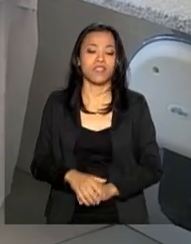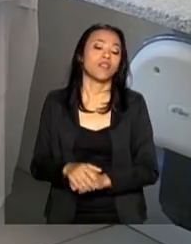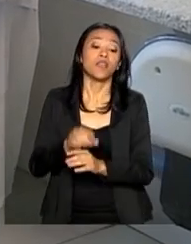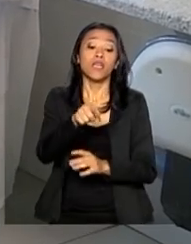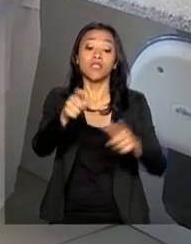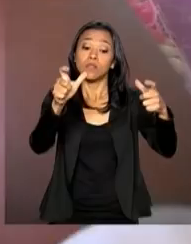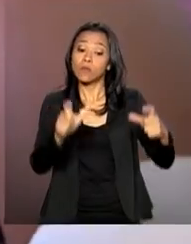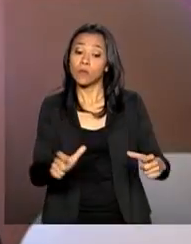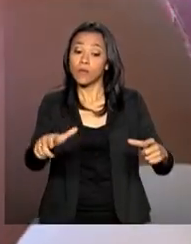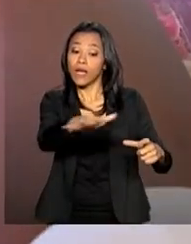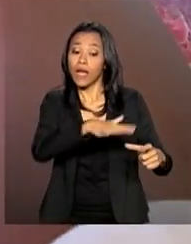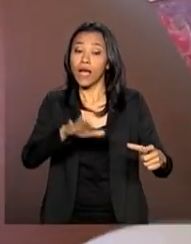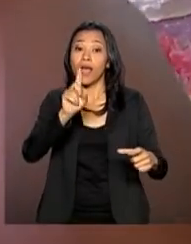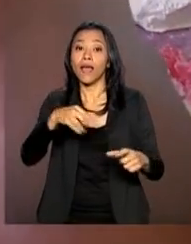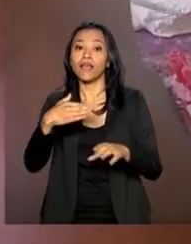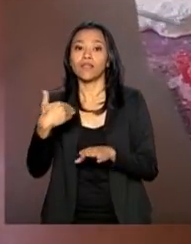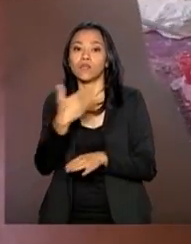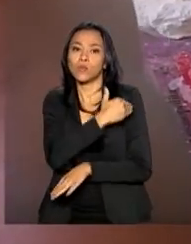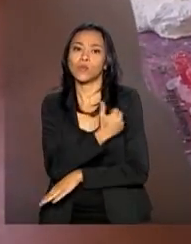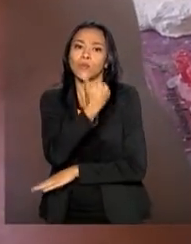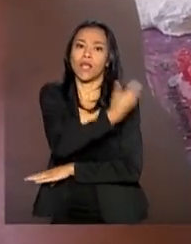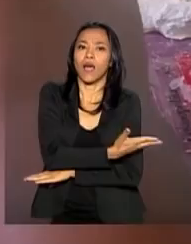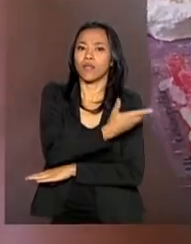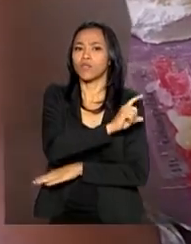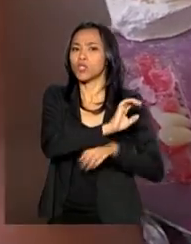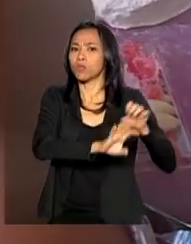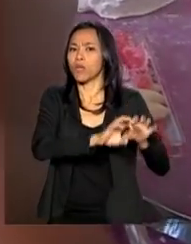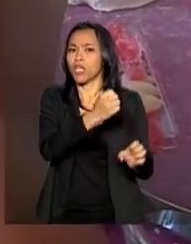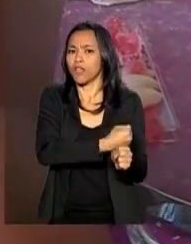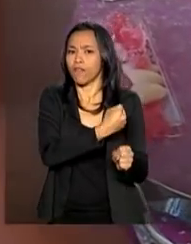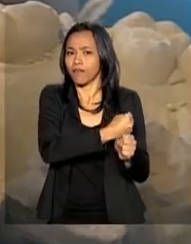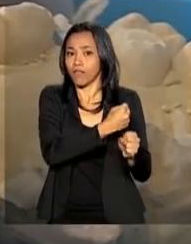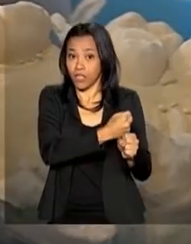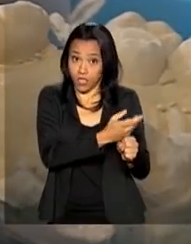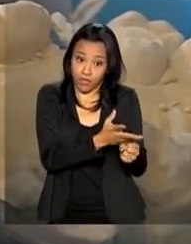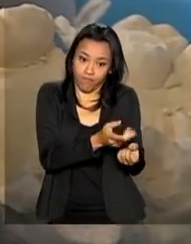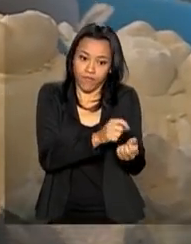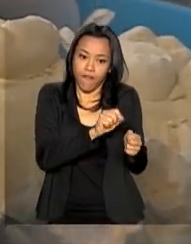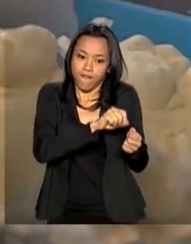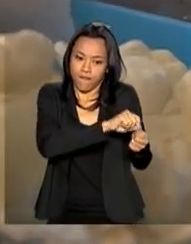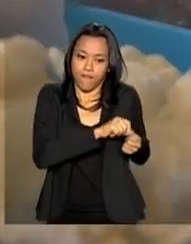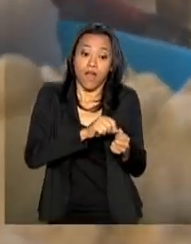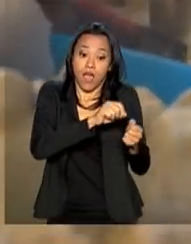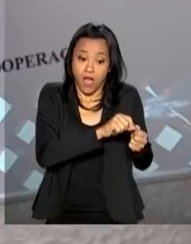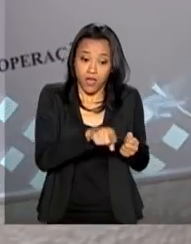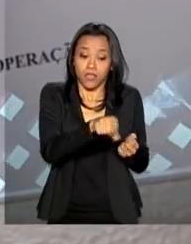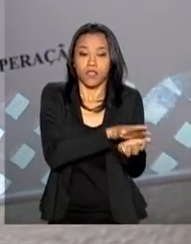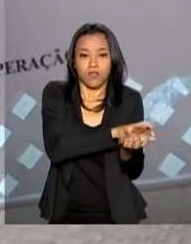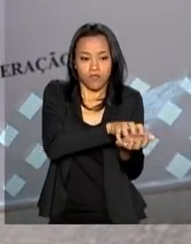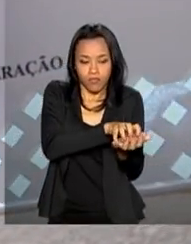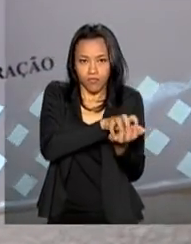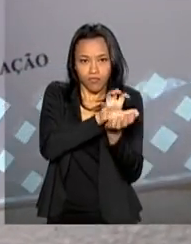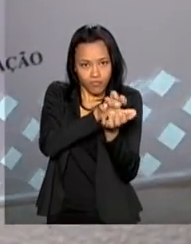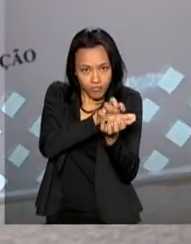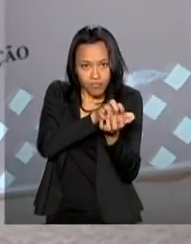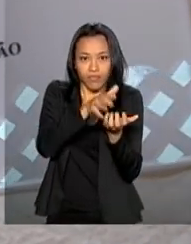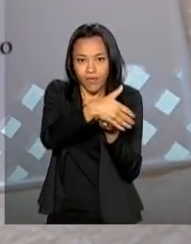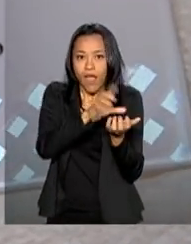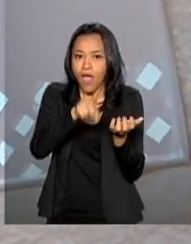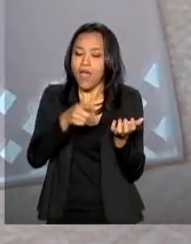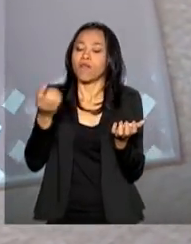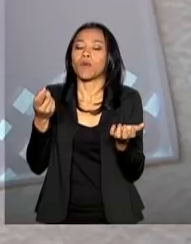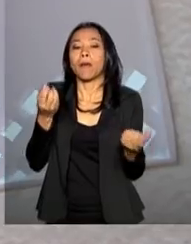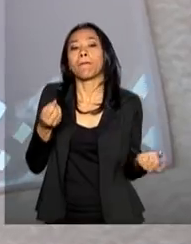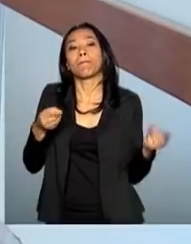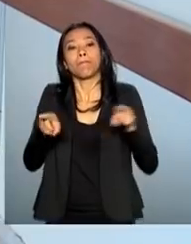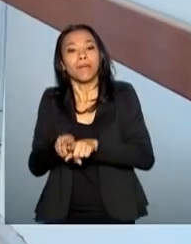dos dentistas fica ao lado da estrutura montada para fabricar os implantes. Tudo resultado de uma parceria entre Moçambique